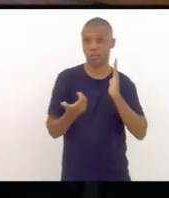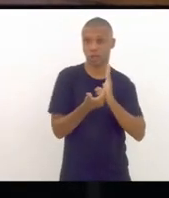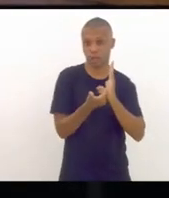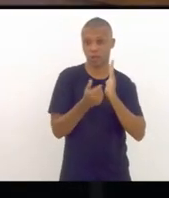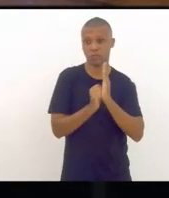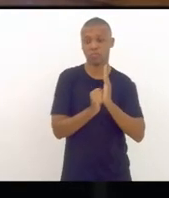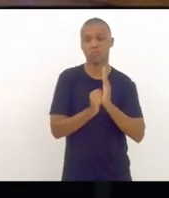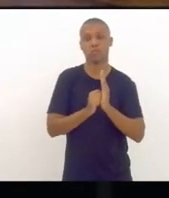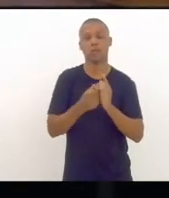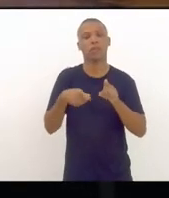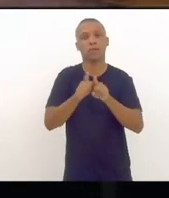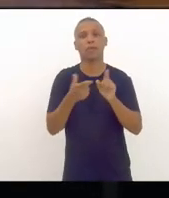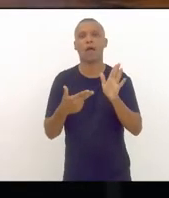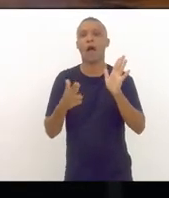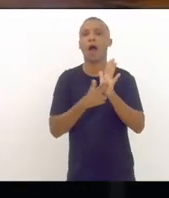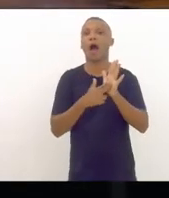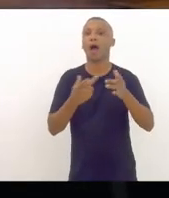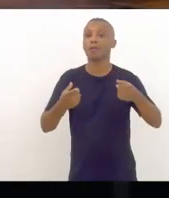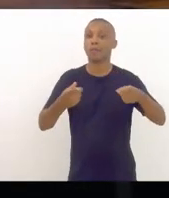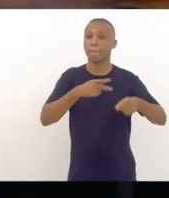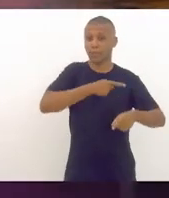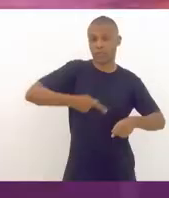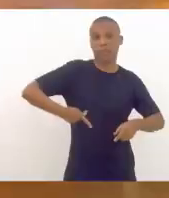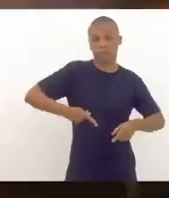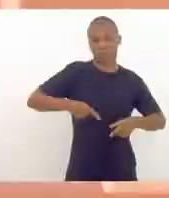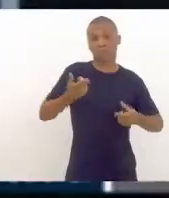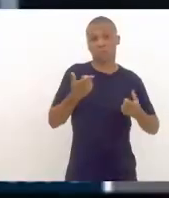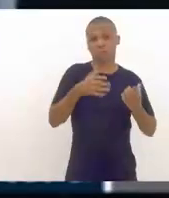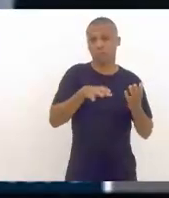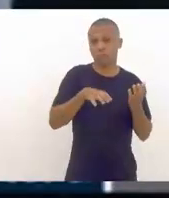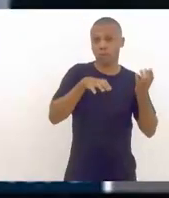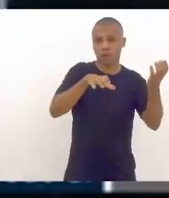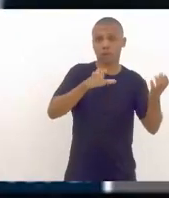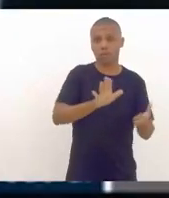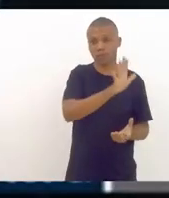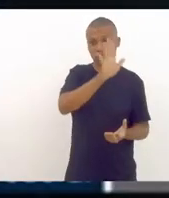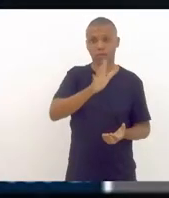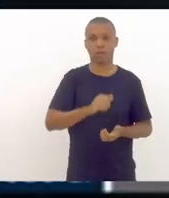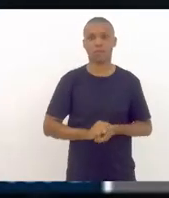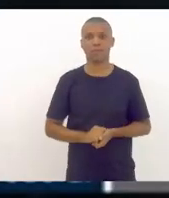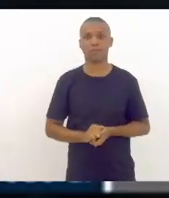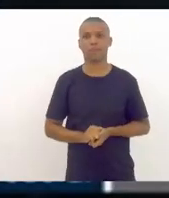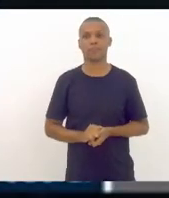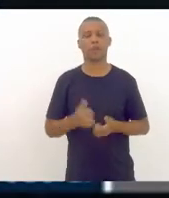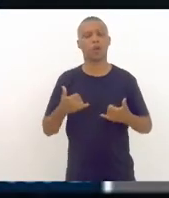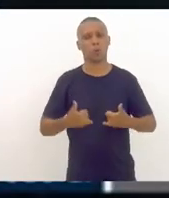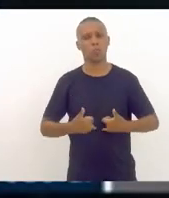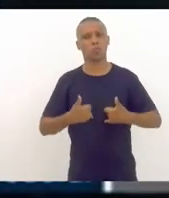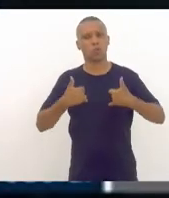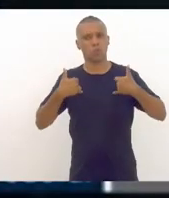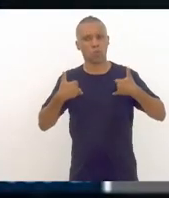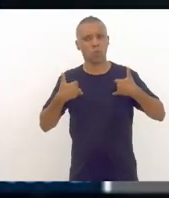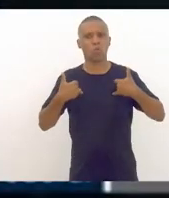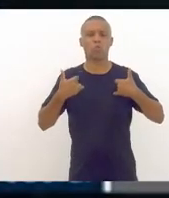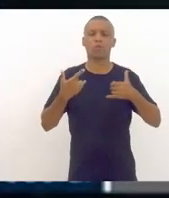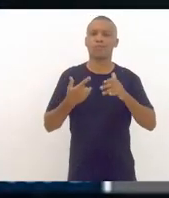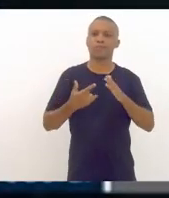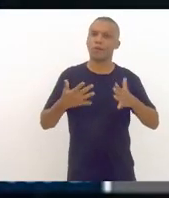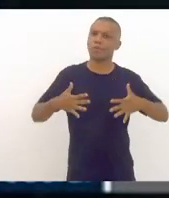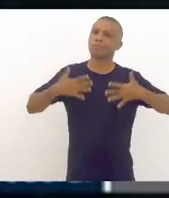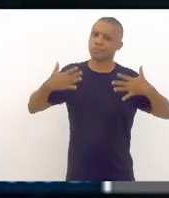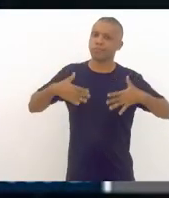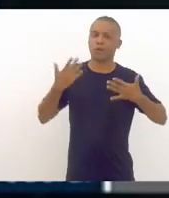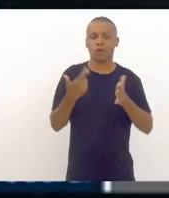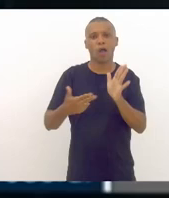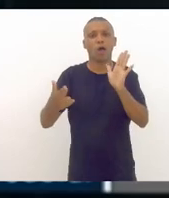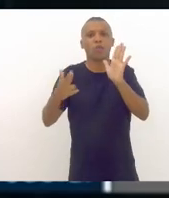a presidência da Casa e do Congresso Nacional. É com muito orgulho, alegria e entusiasmo que assumo pela